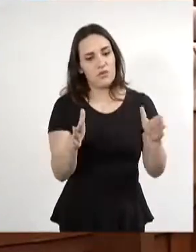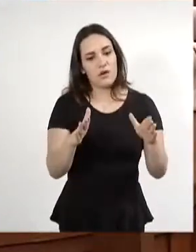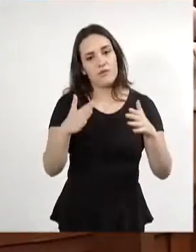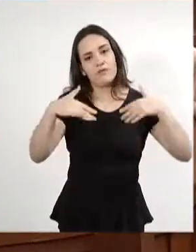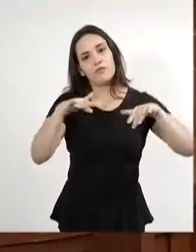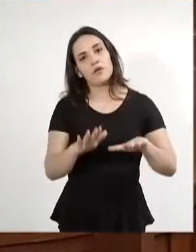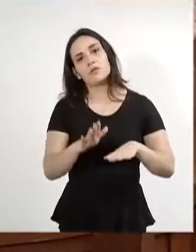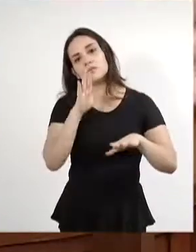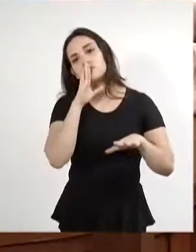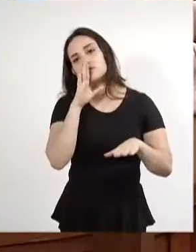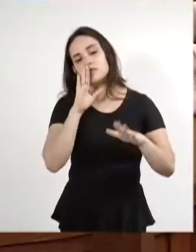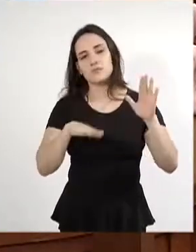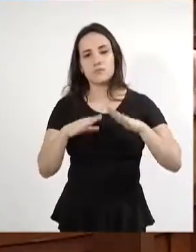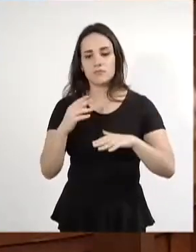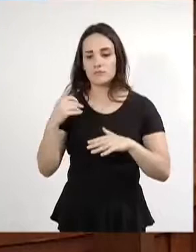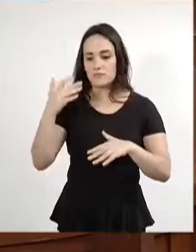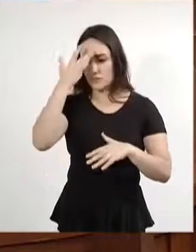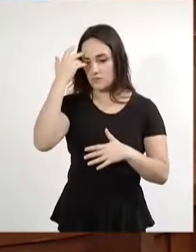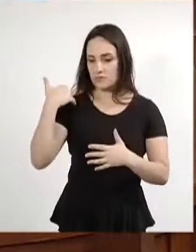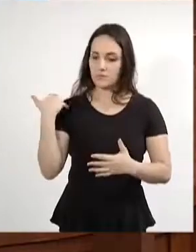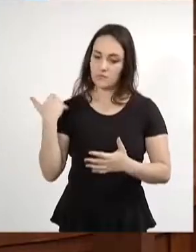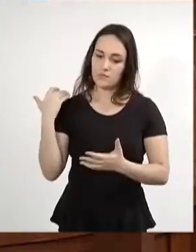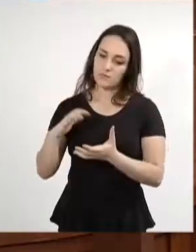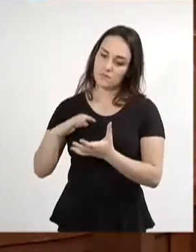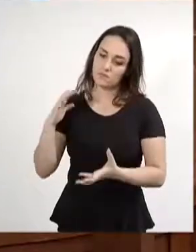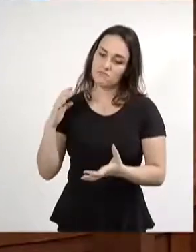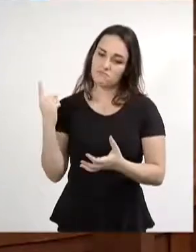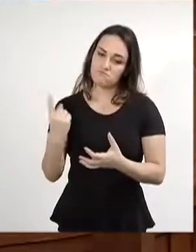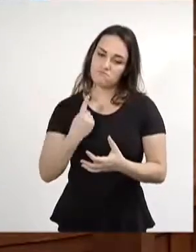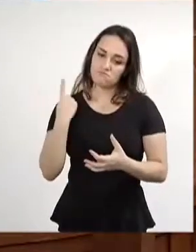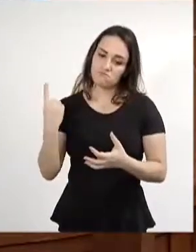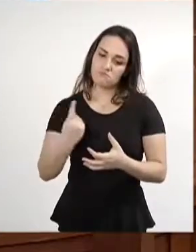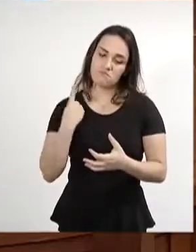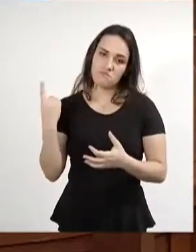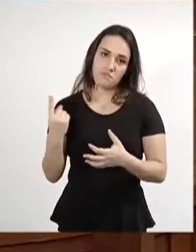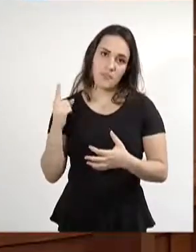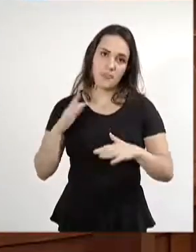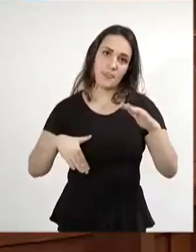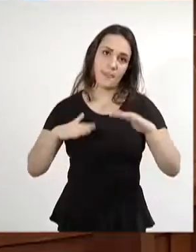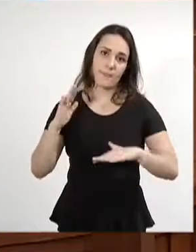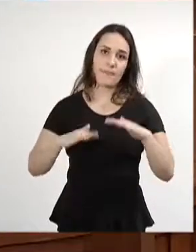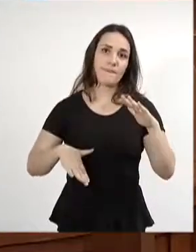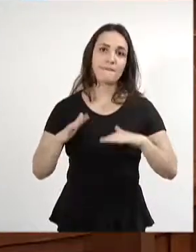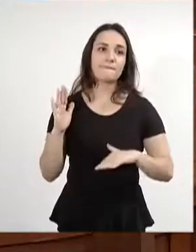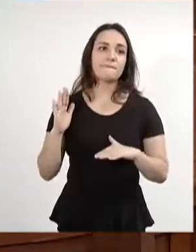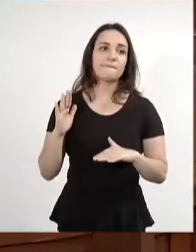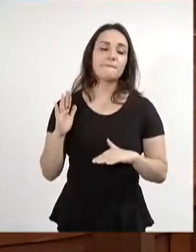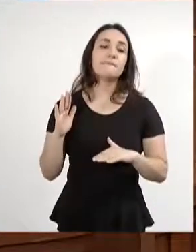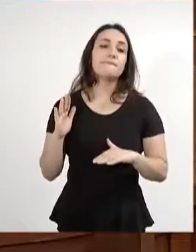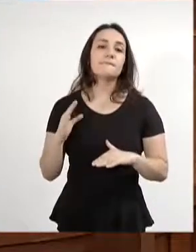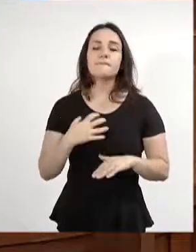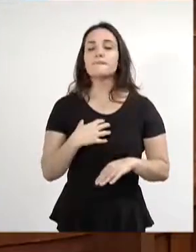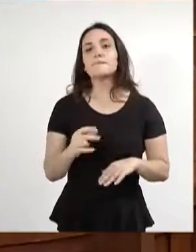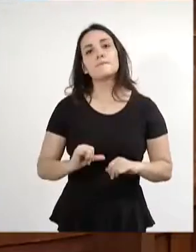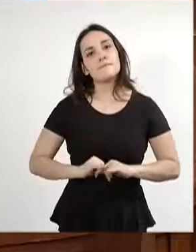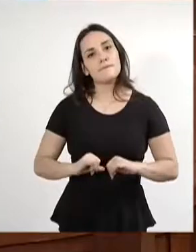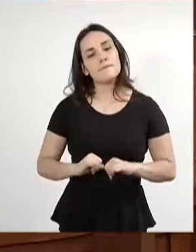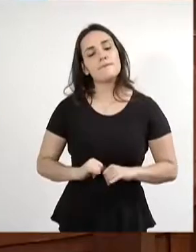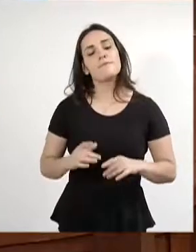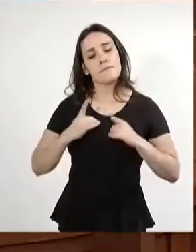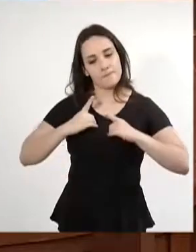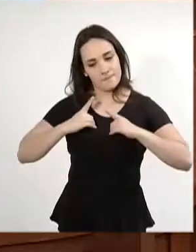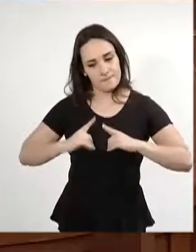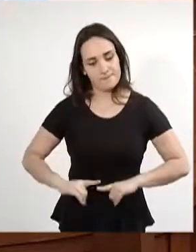o idoso está solitário na sua casa, muitas vezes ele sofre de